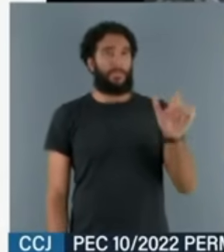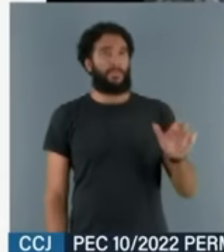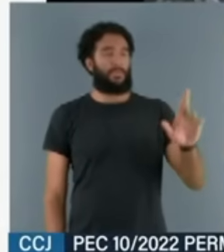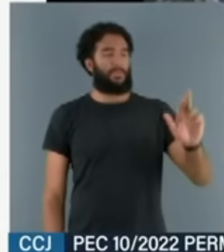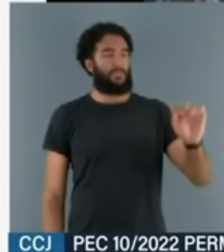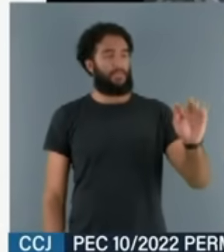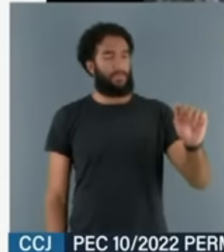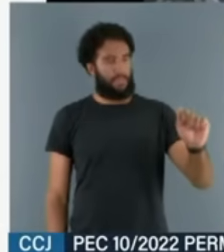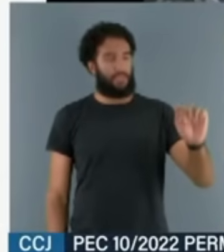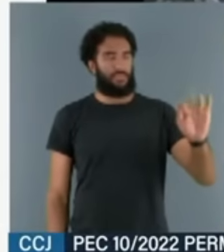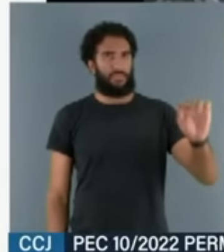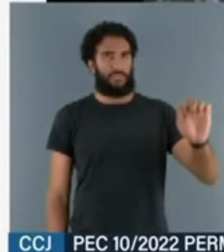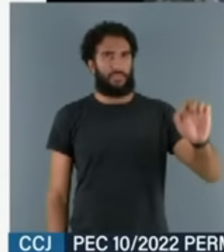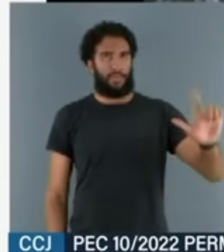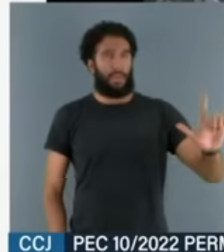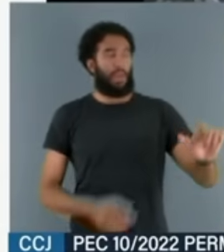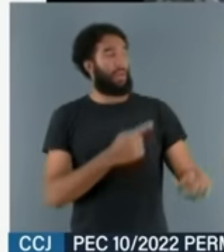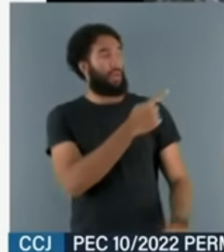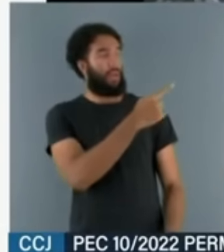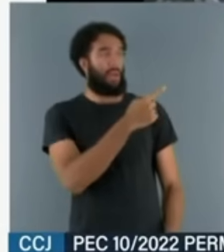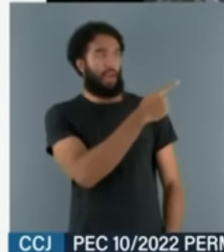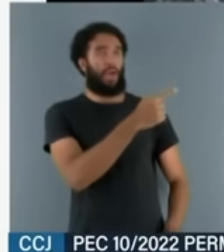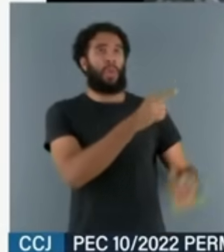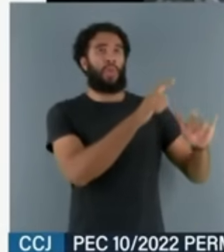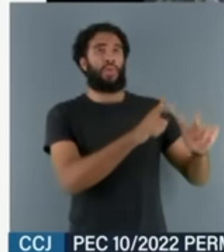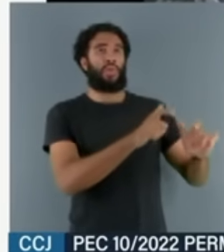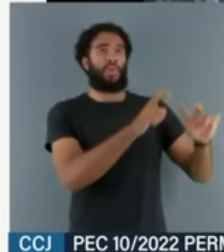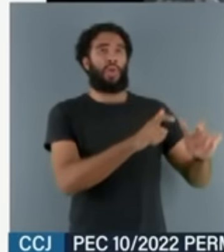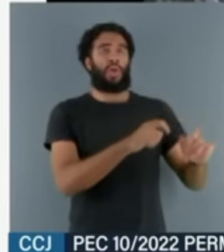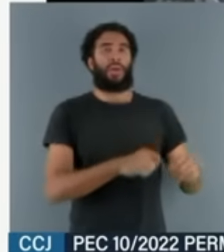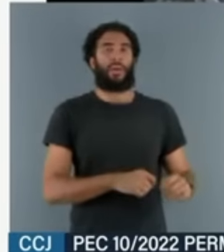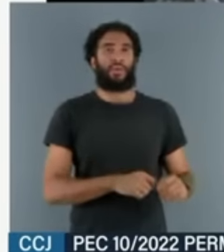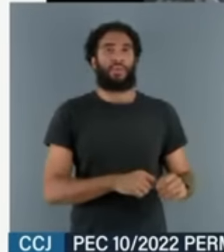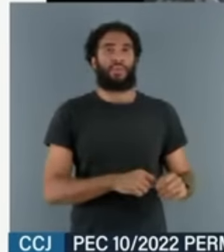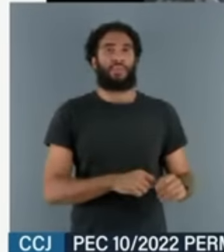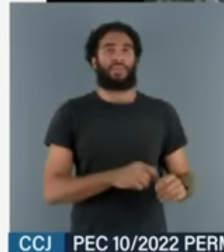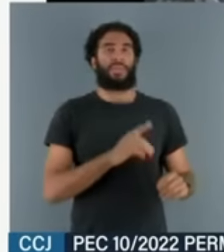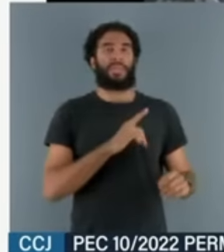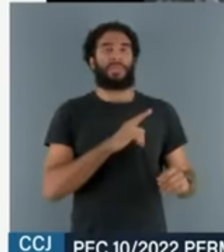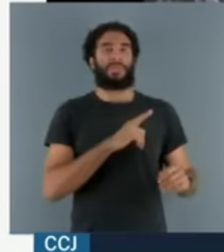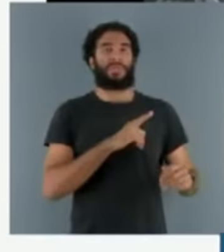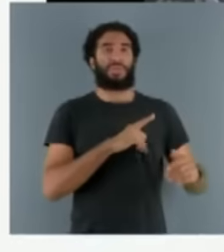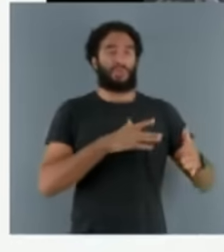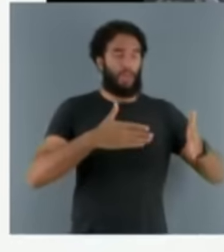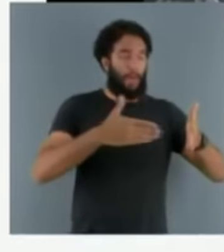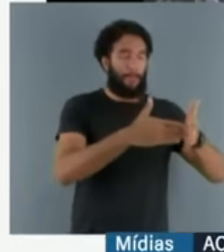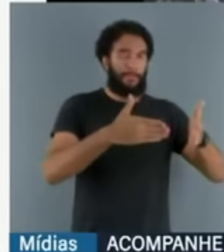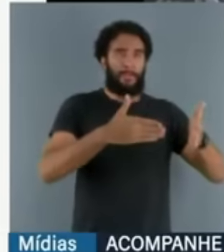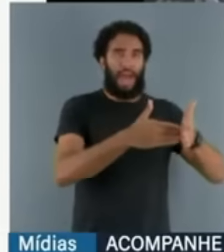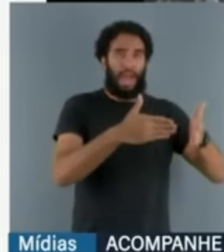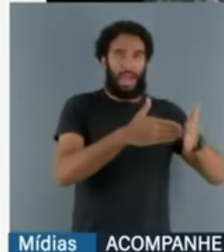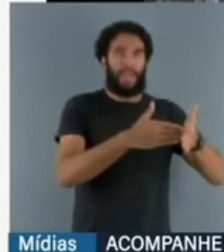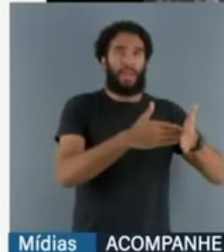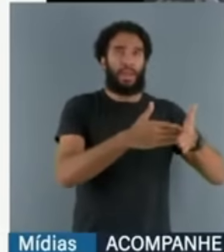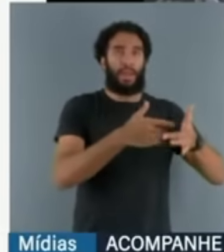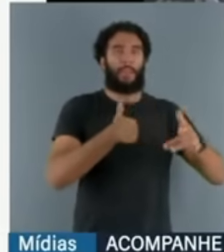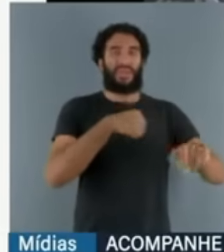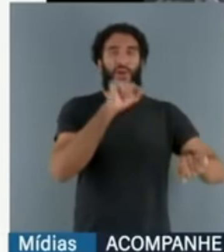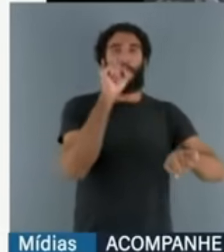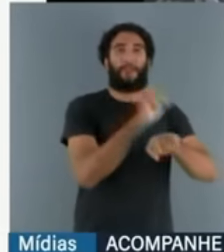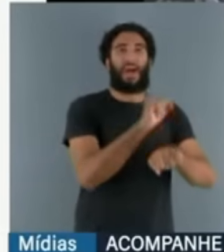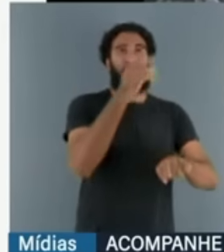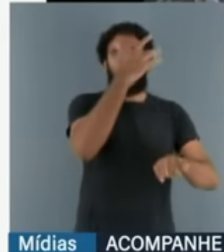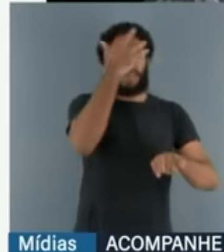ó, nessa outra área que era uma barreira impedindo a descida dos manifestantes, presidente